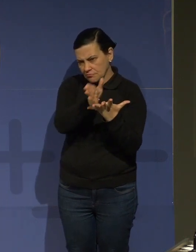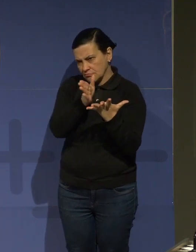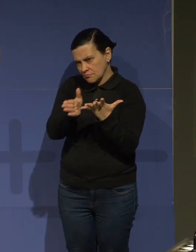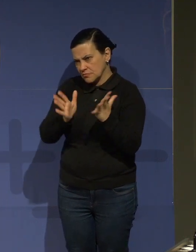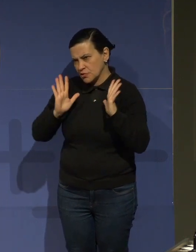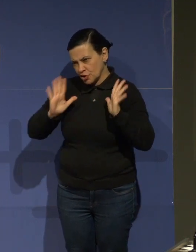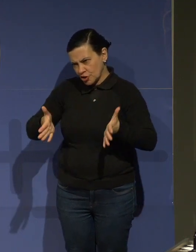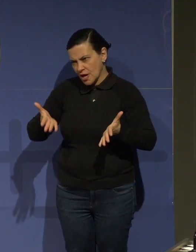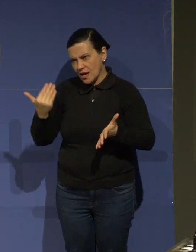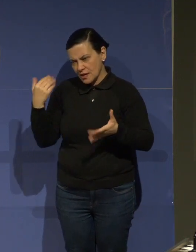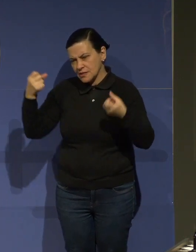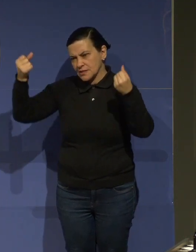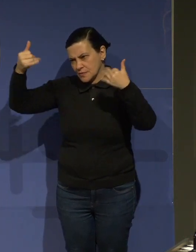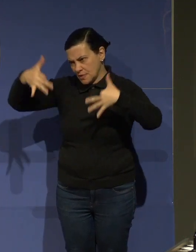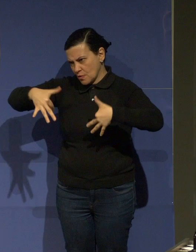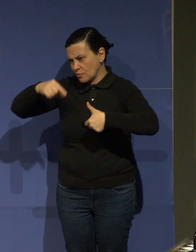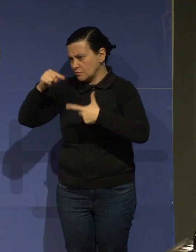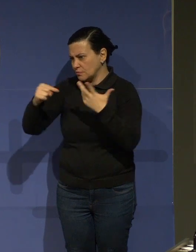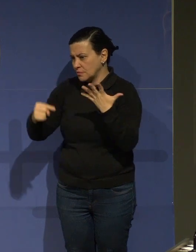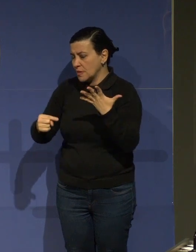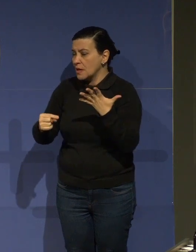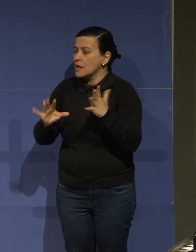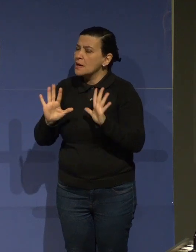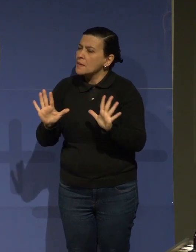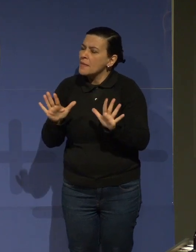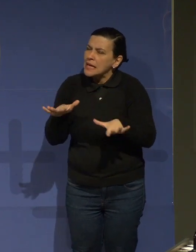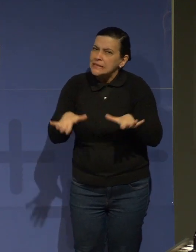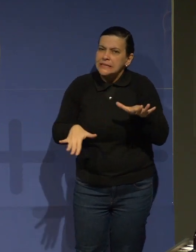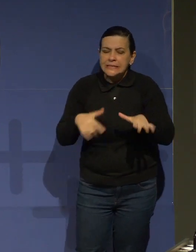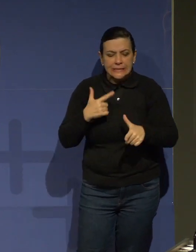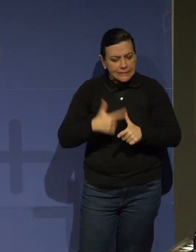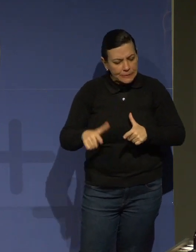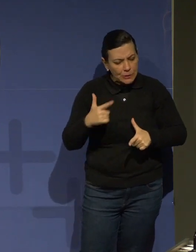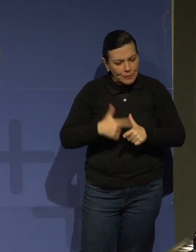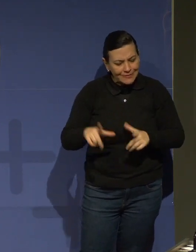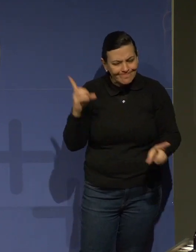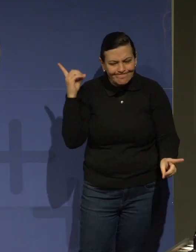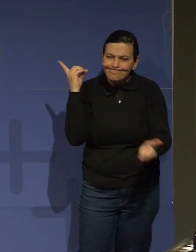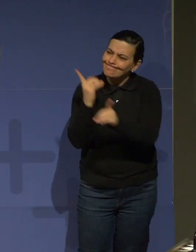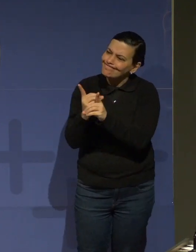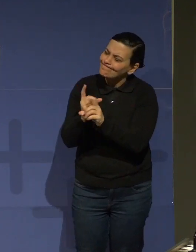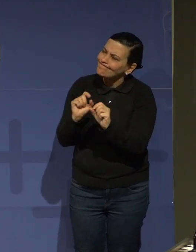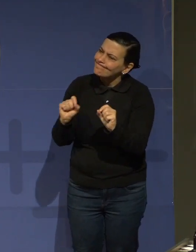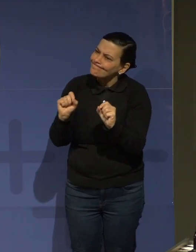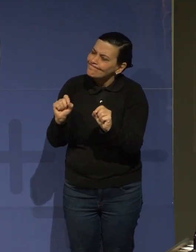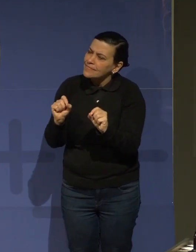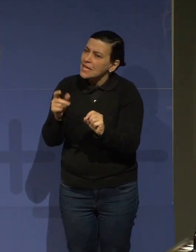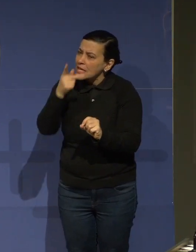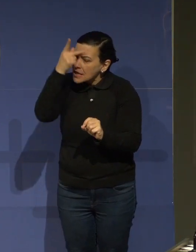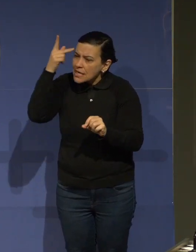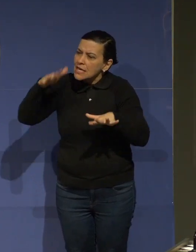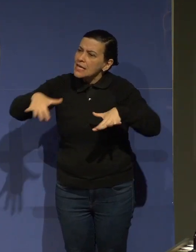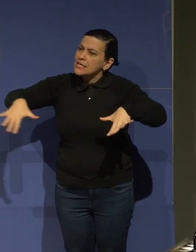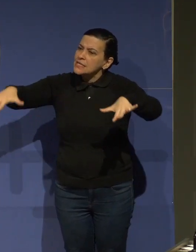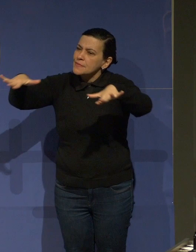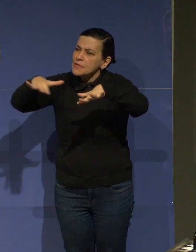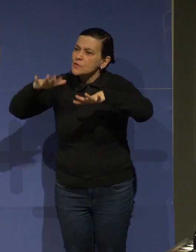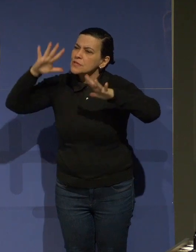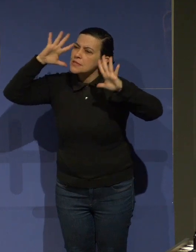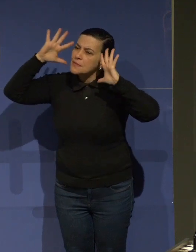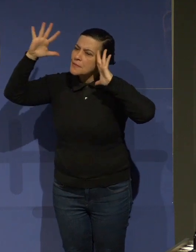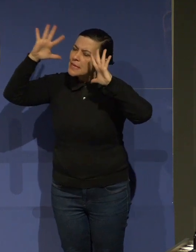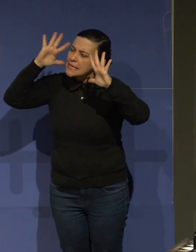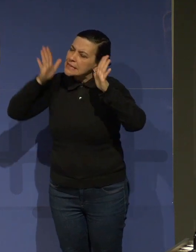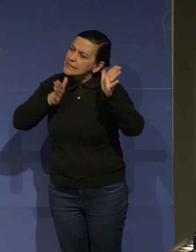já comentadas com a gente aqui hoje. Mas a gente chega num problema onde, normalmente, quando as pessoas começam a pensar